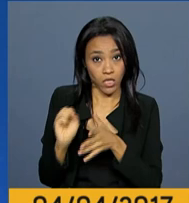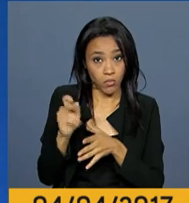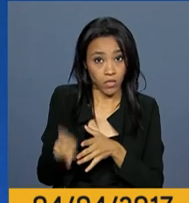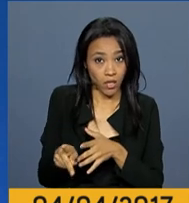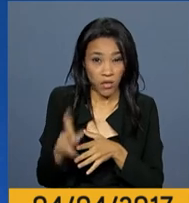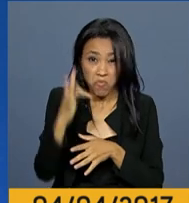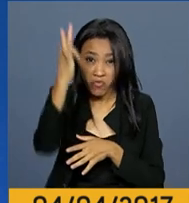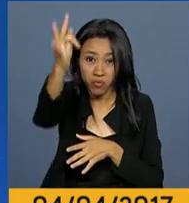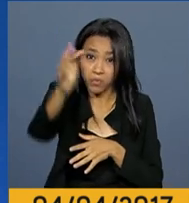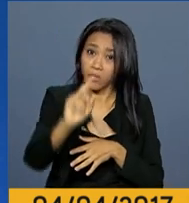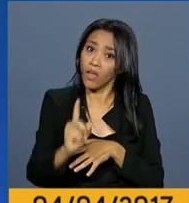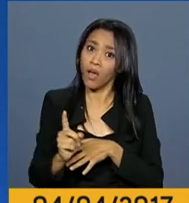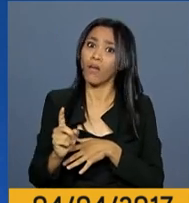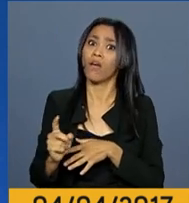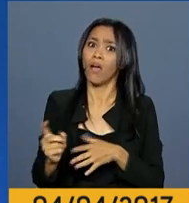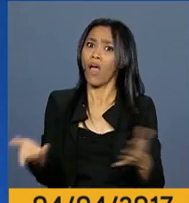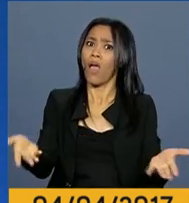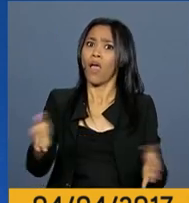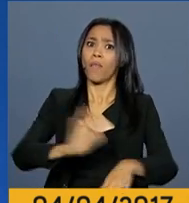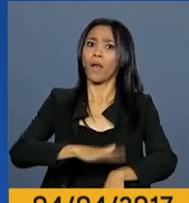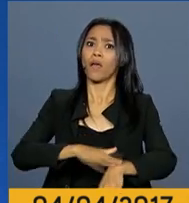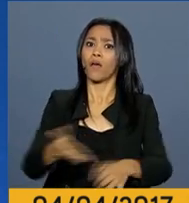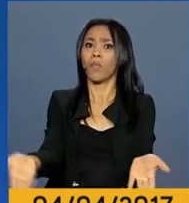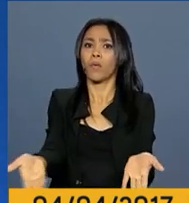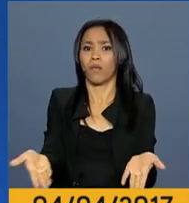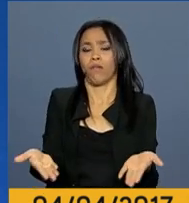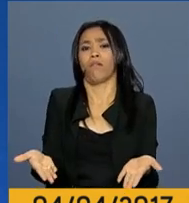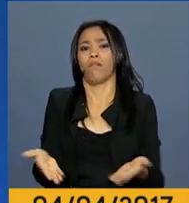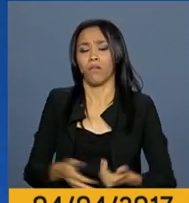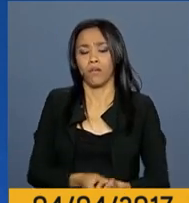o futuro, é uma coisa para a atualidade.